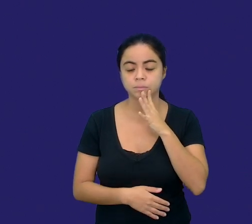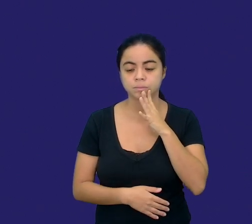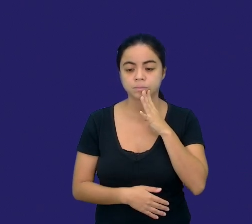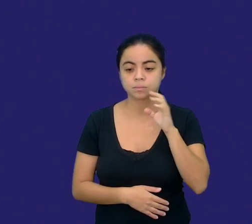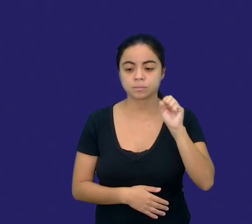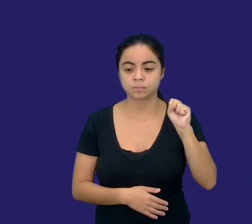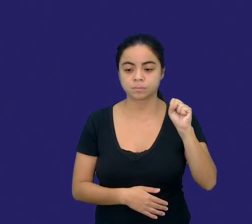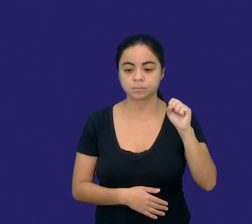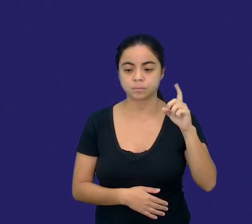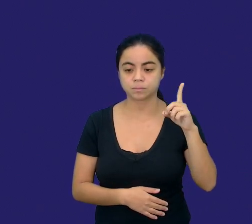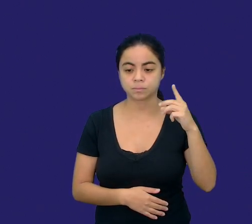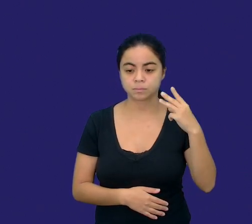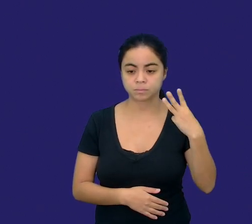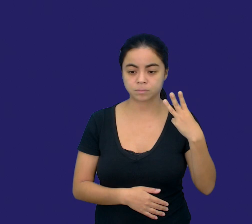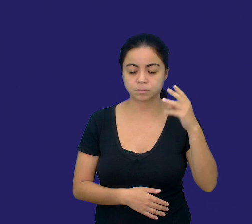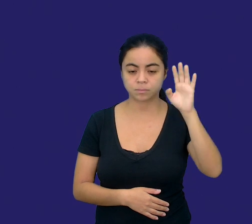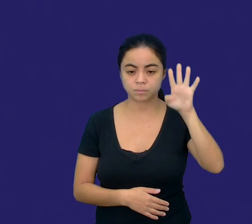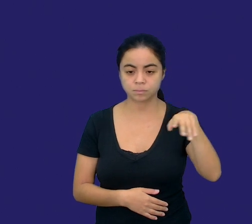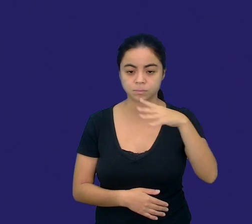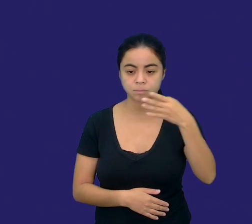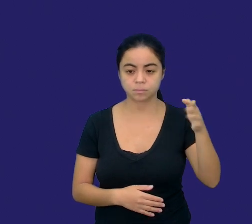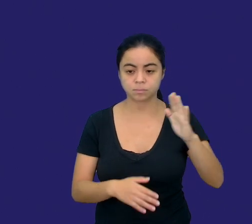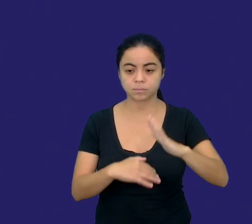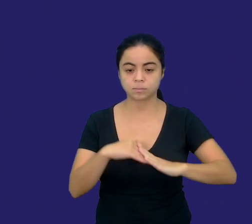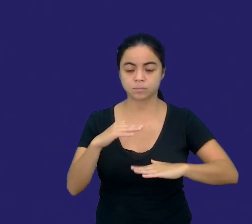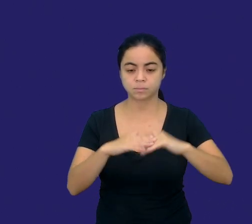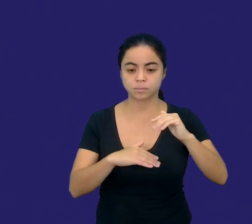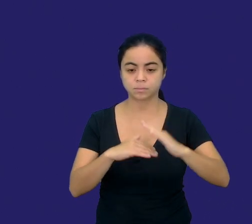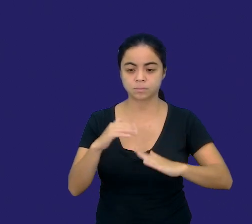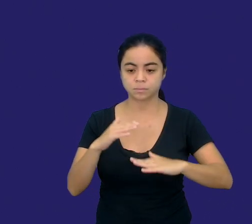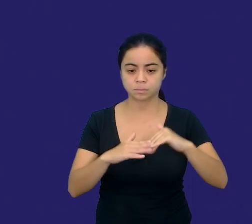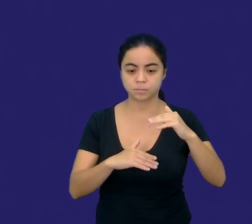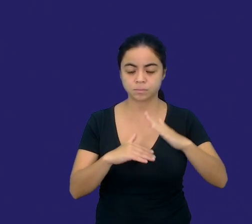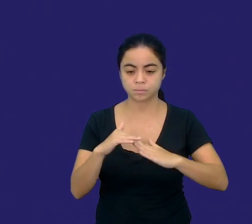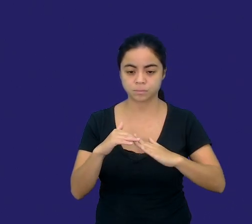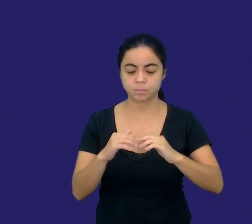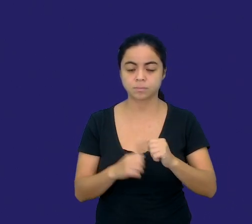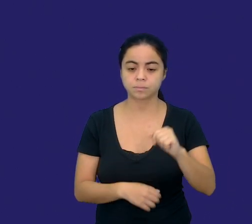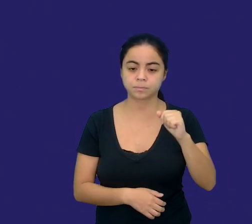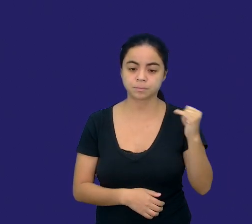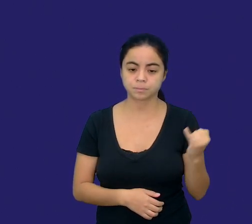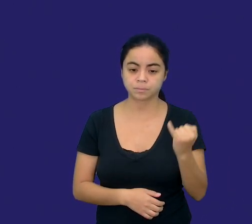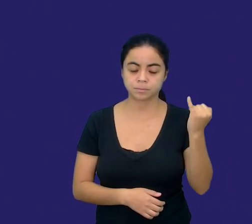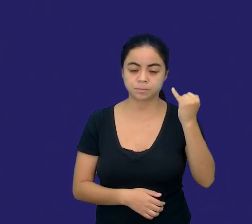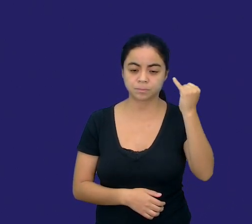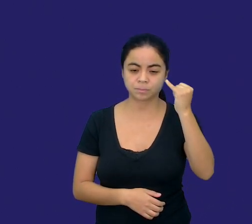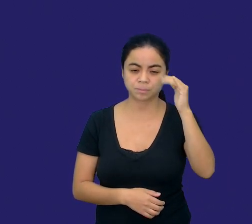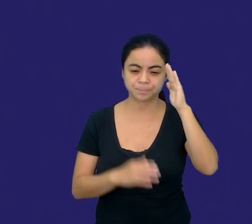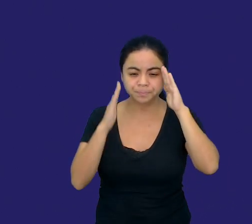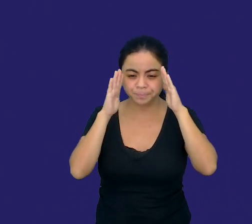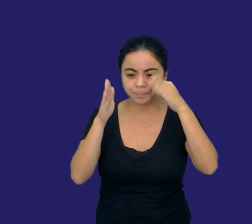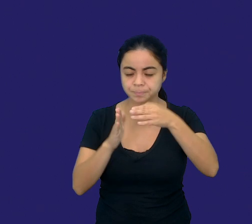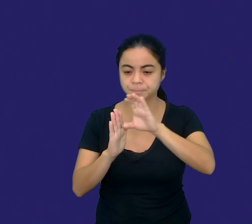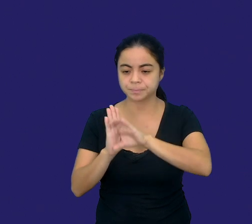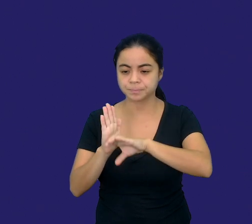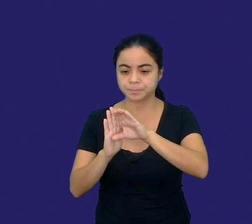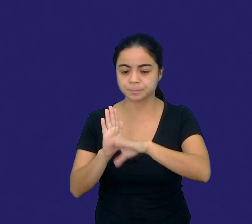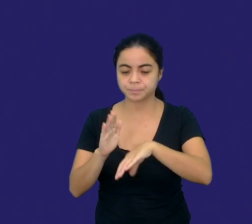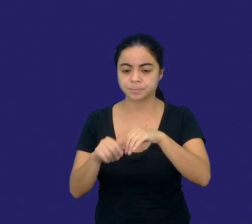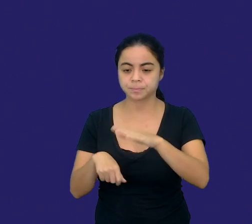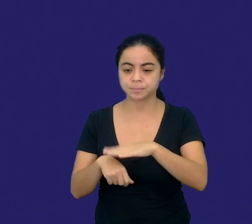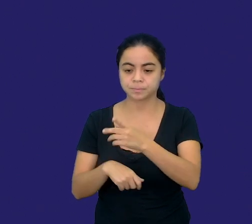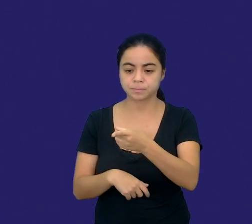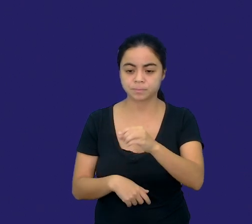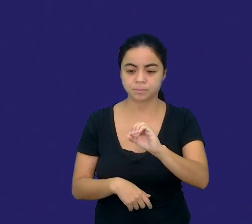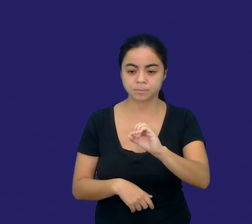didática 3 e a matriz de habilidade, como eu disse, com priorização do documento curricular do Currículo